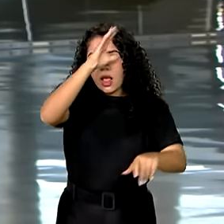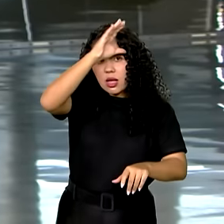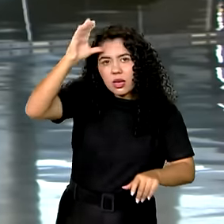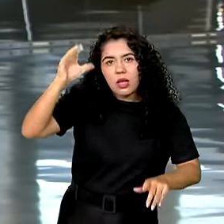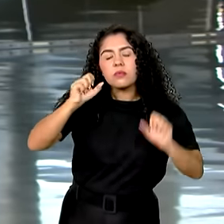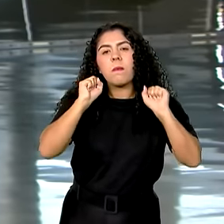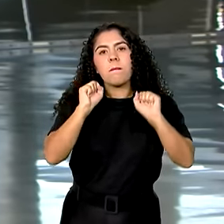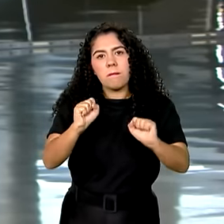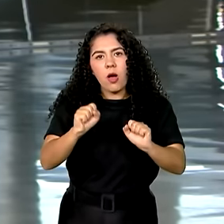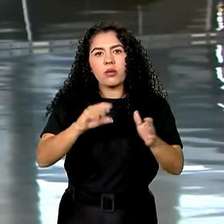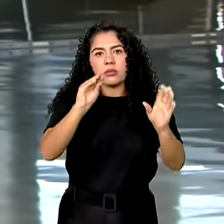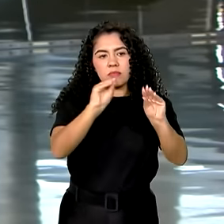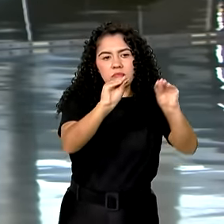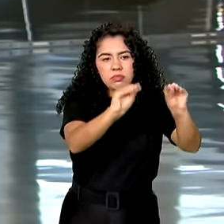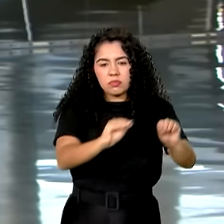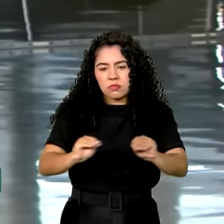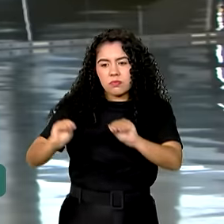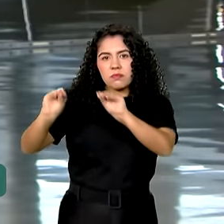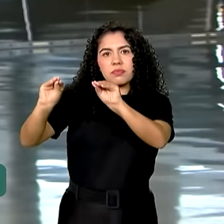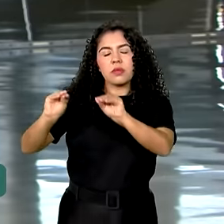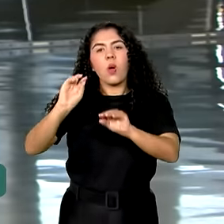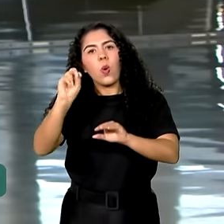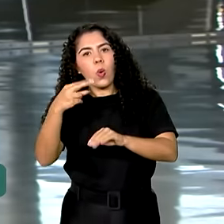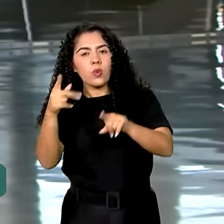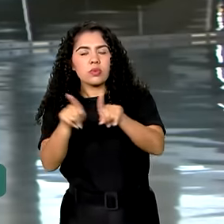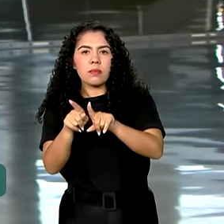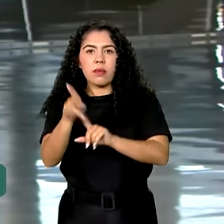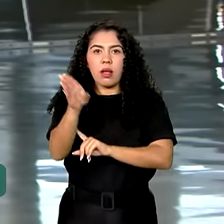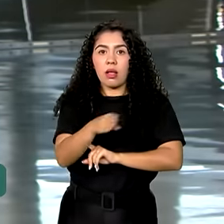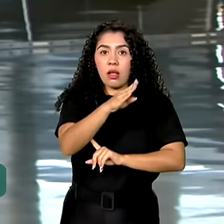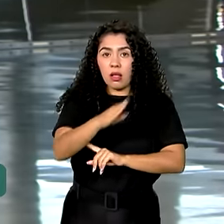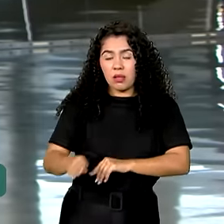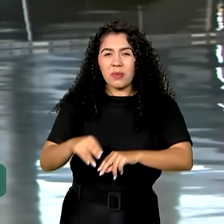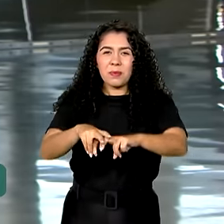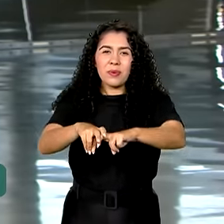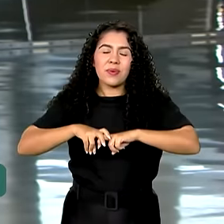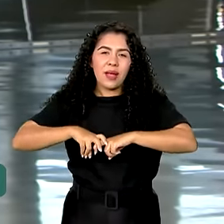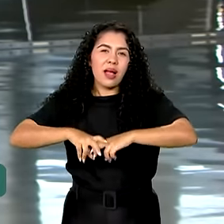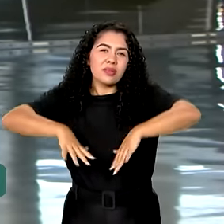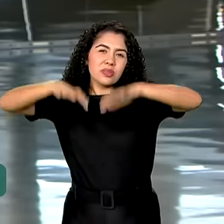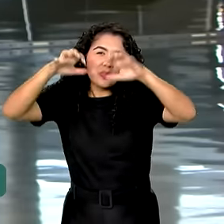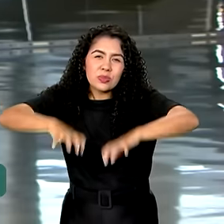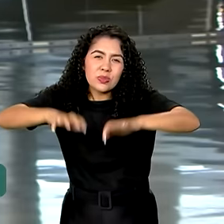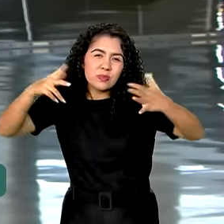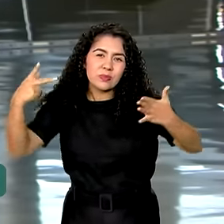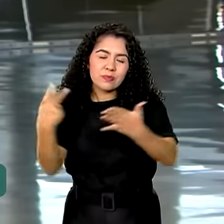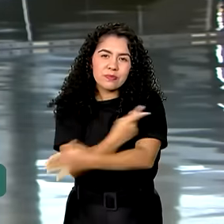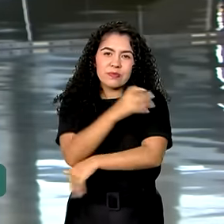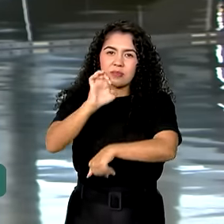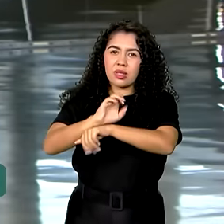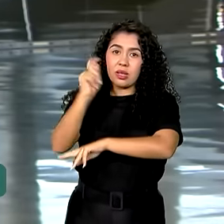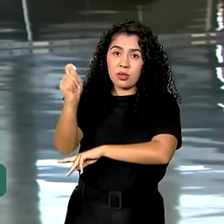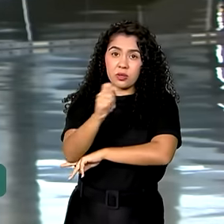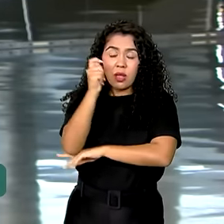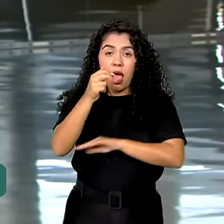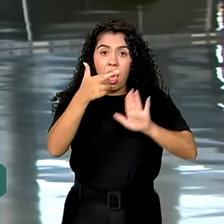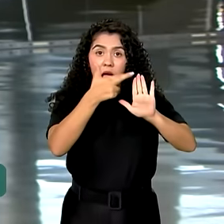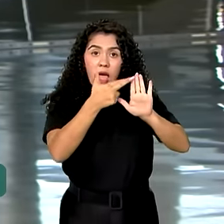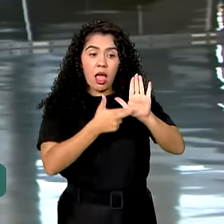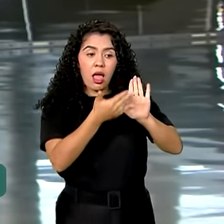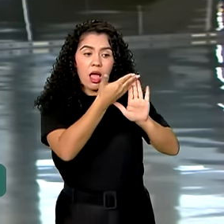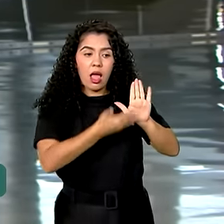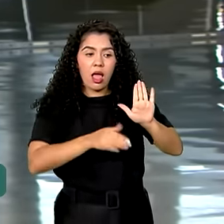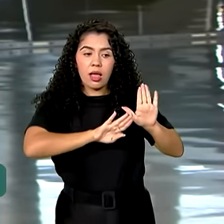os valores dos serviços adiados ou cancelados por causa das enchentes no Rio Grande do Sul. A regra vale para os